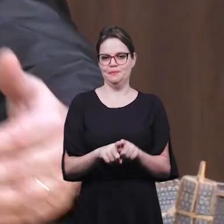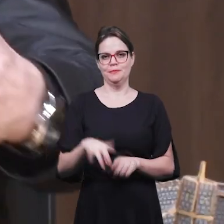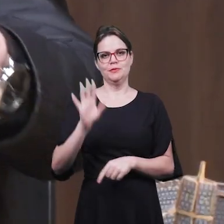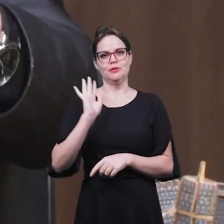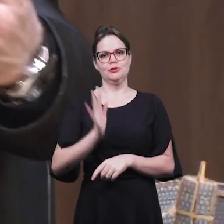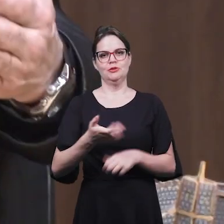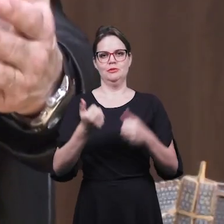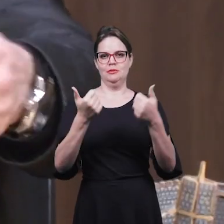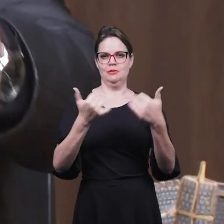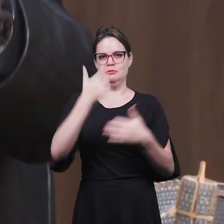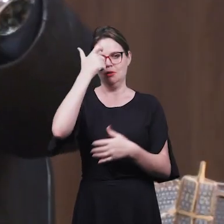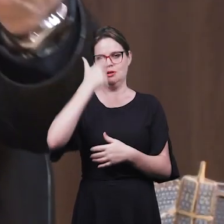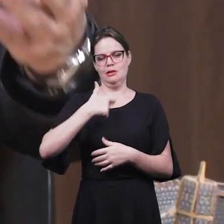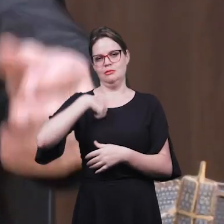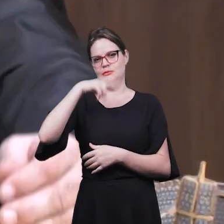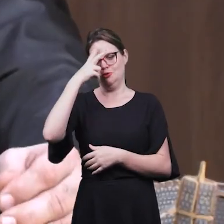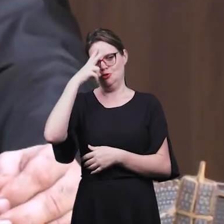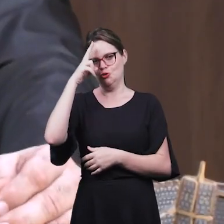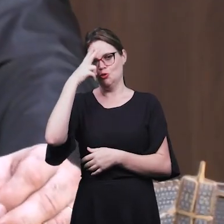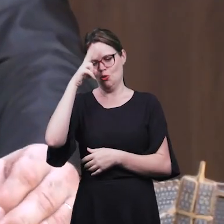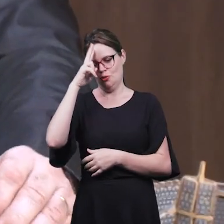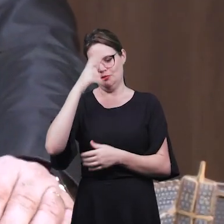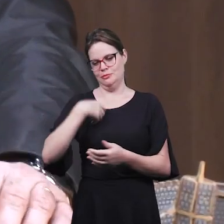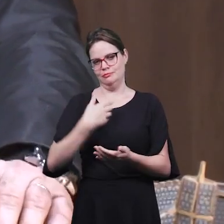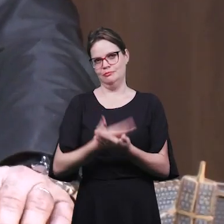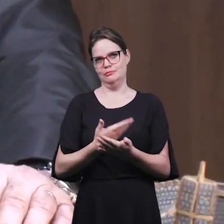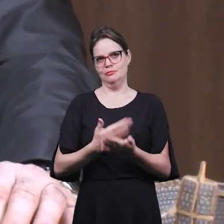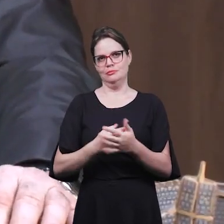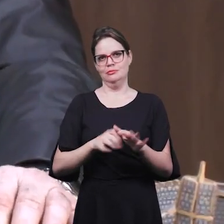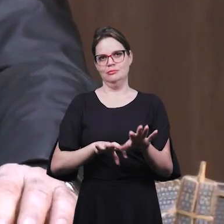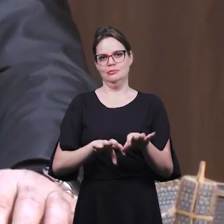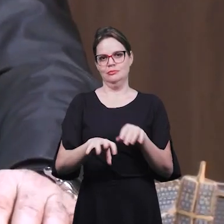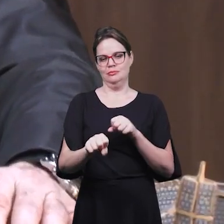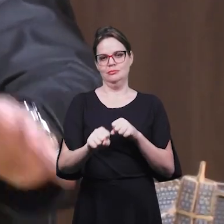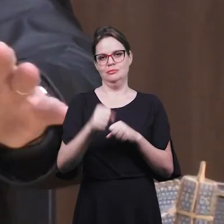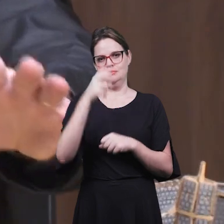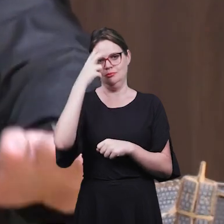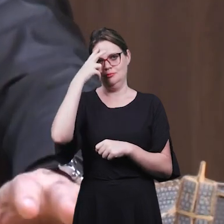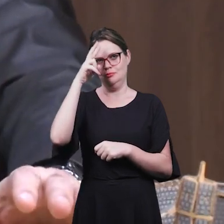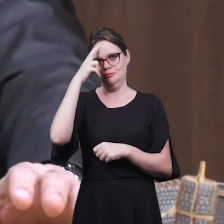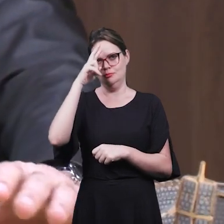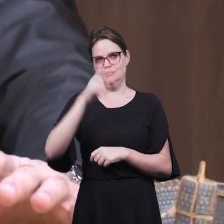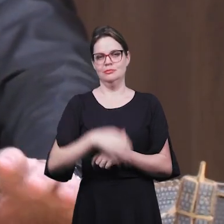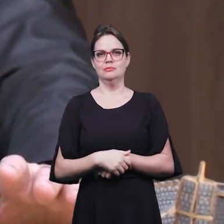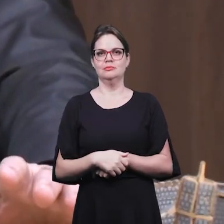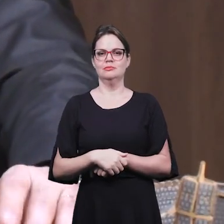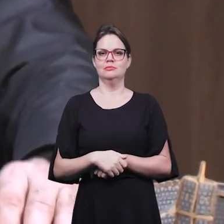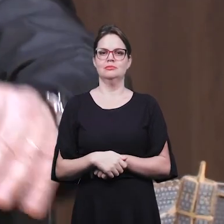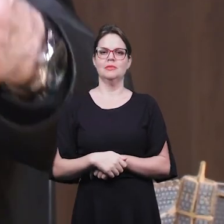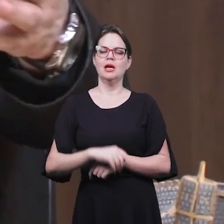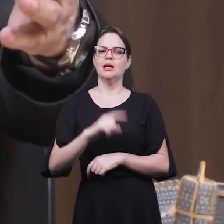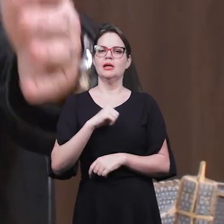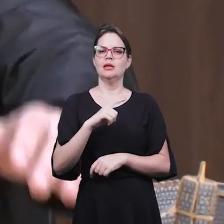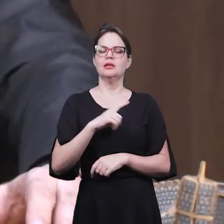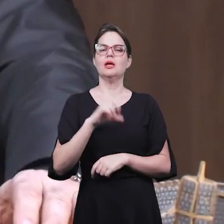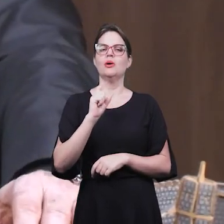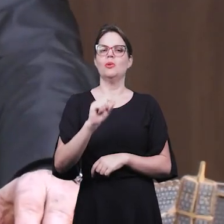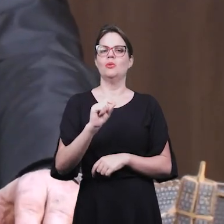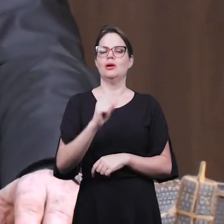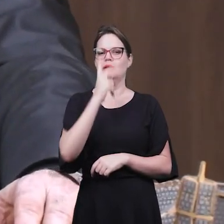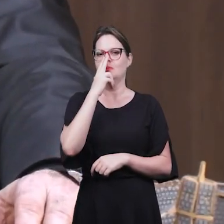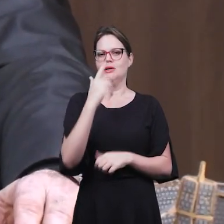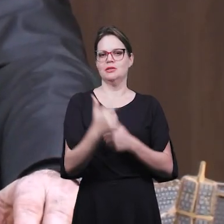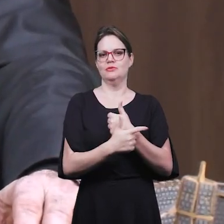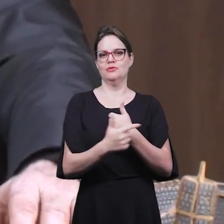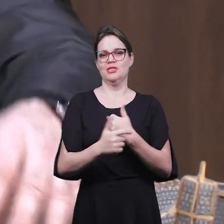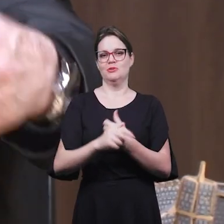né? Eu sou historiador, a pessoa que se gradua em história, ela ganha o título de historiador, então eu posso usar esse